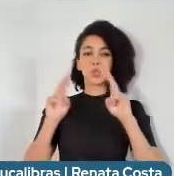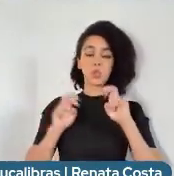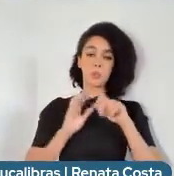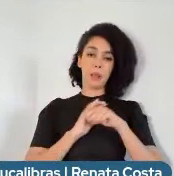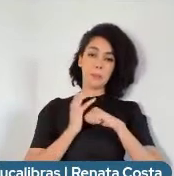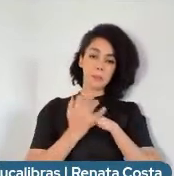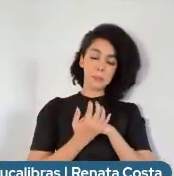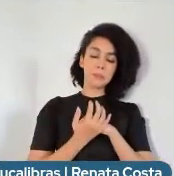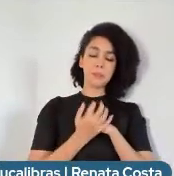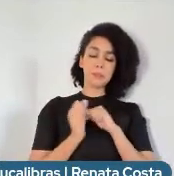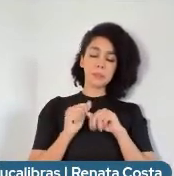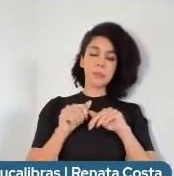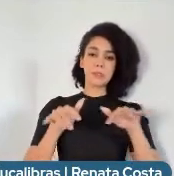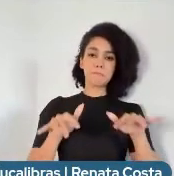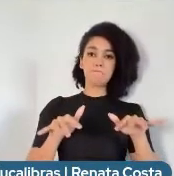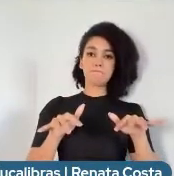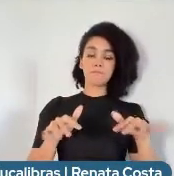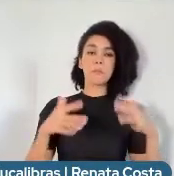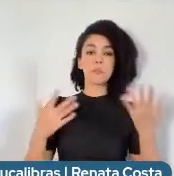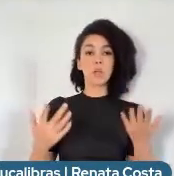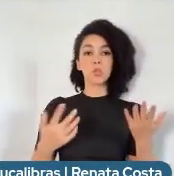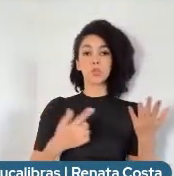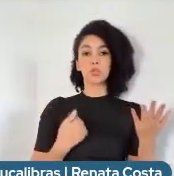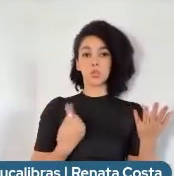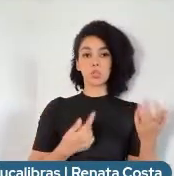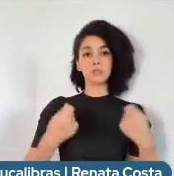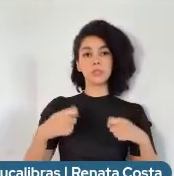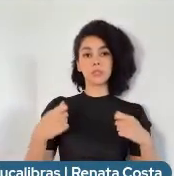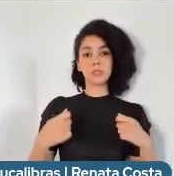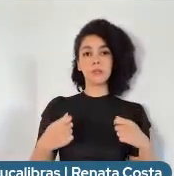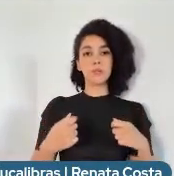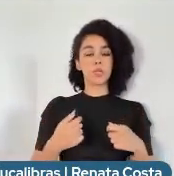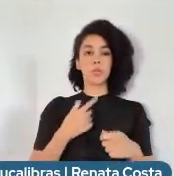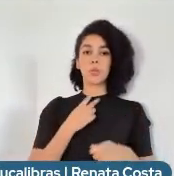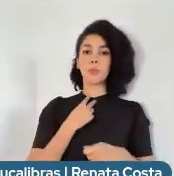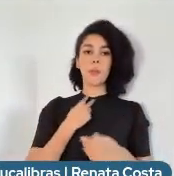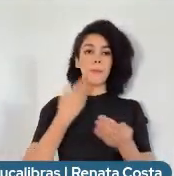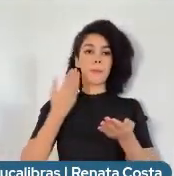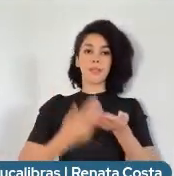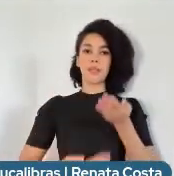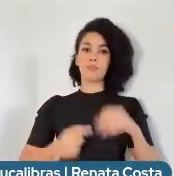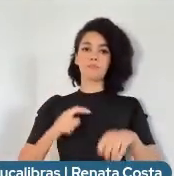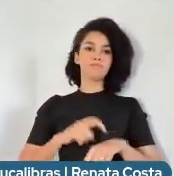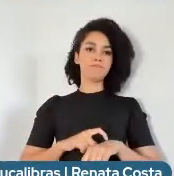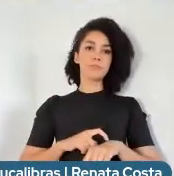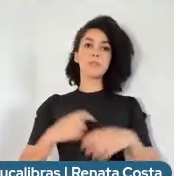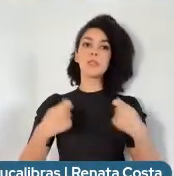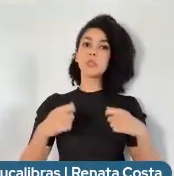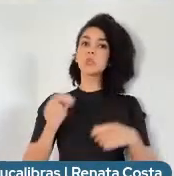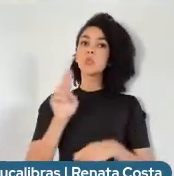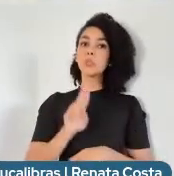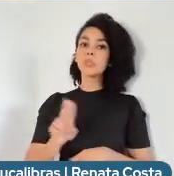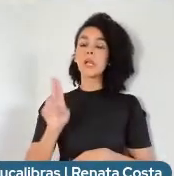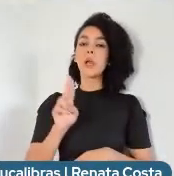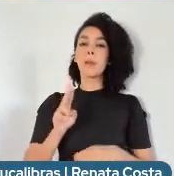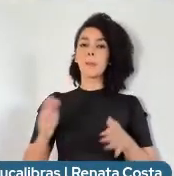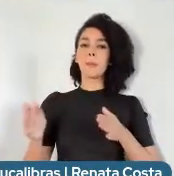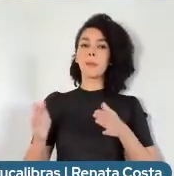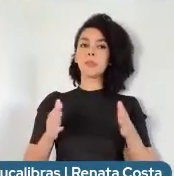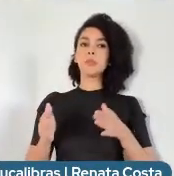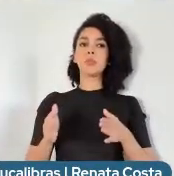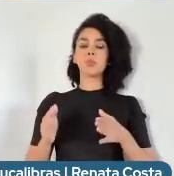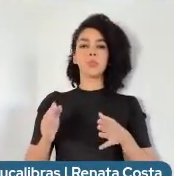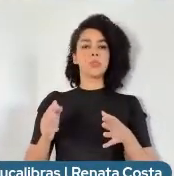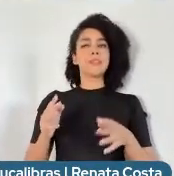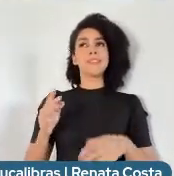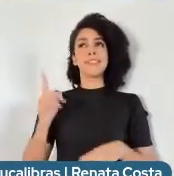acho que nós devemos, e a gente não pode perder esse time, sabe? A gente tem que utilizar esse período tão complexo de pandemia